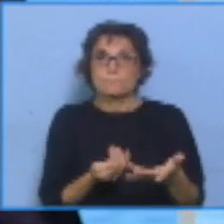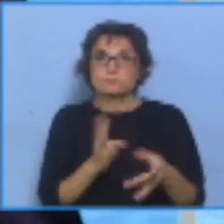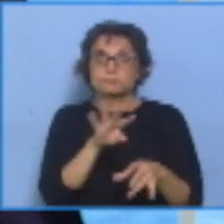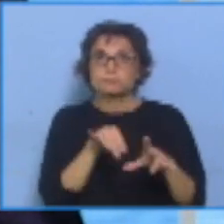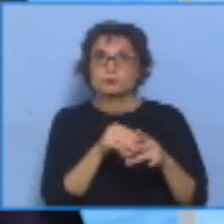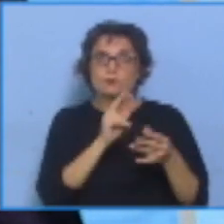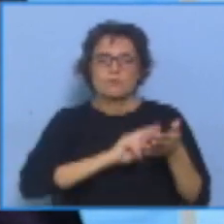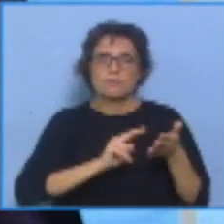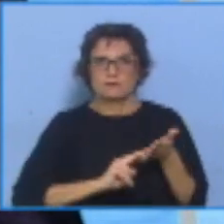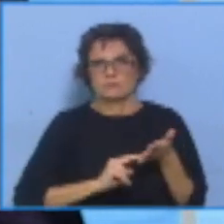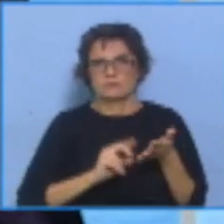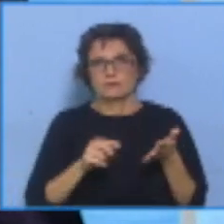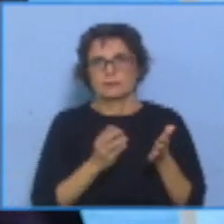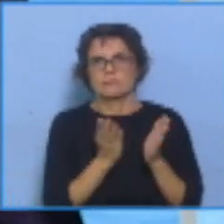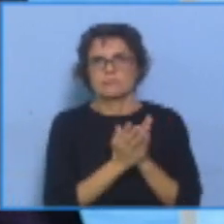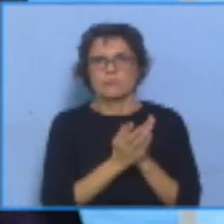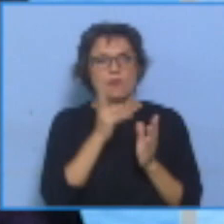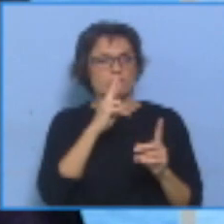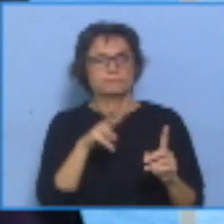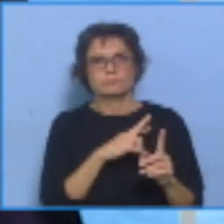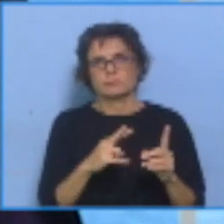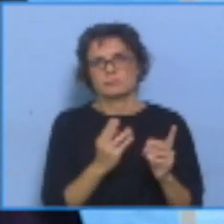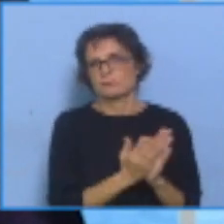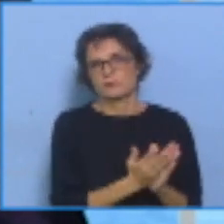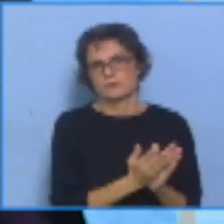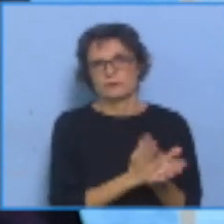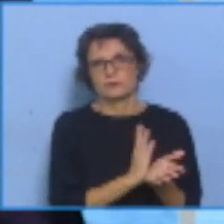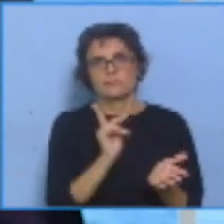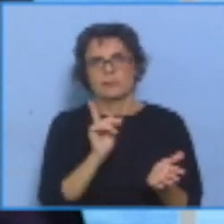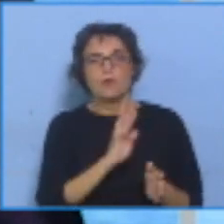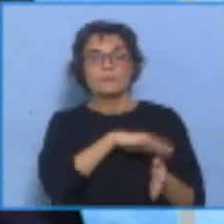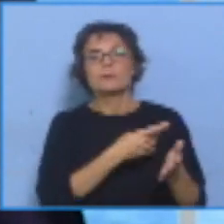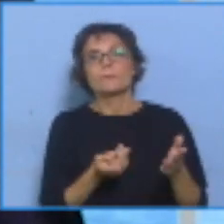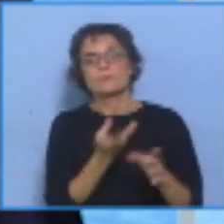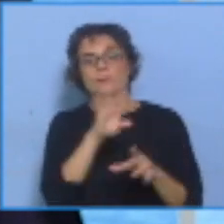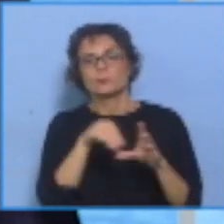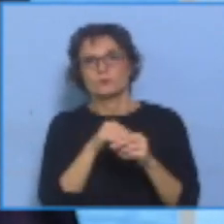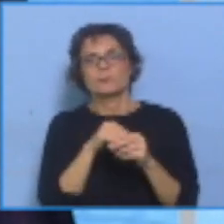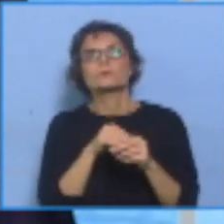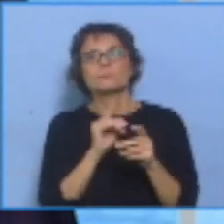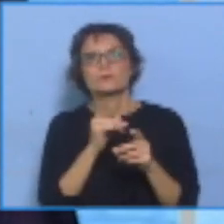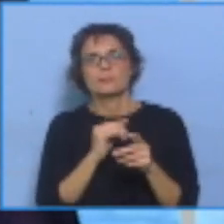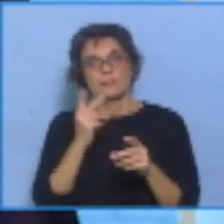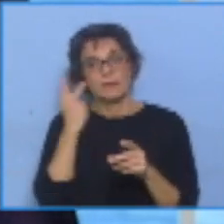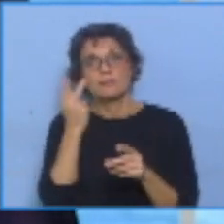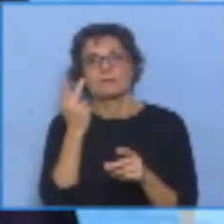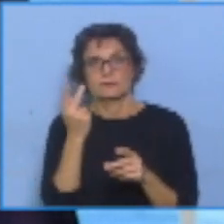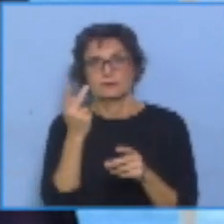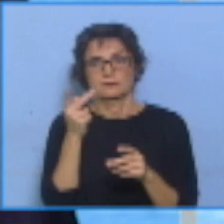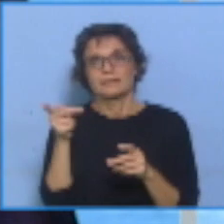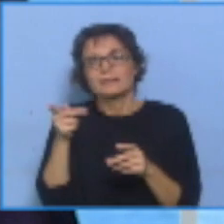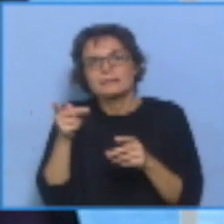visão demasiado escolar. A poesia faz parte da vida. E foi sempre esse o entendimento que ela tinha da sua